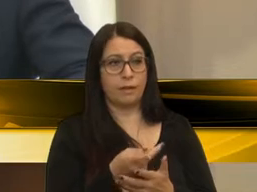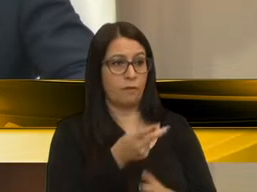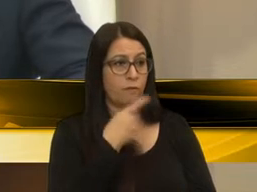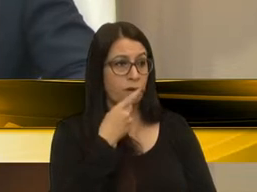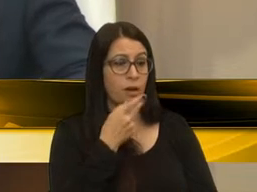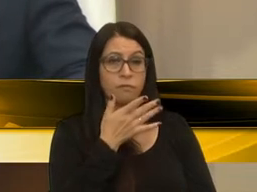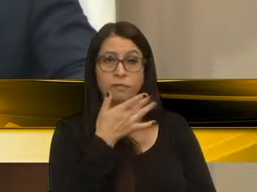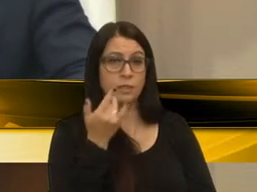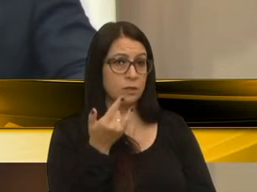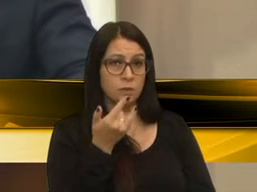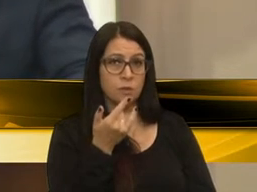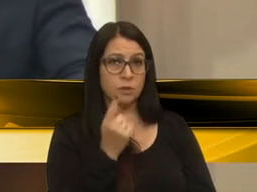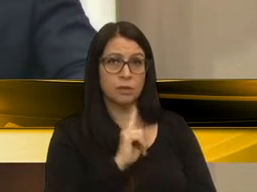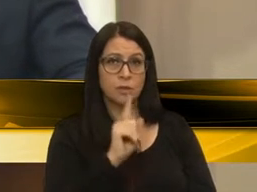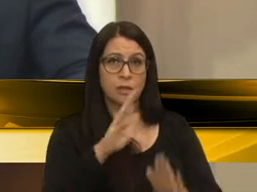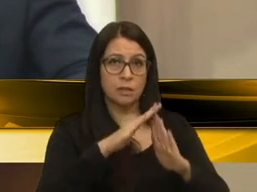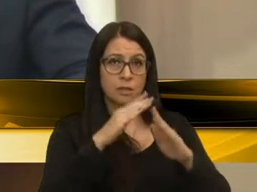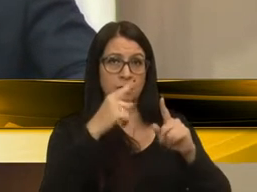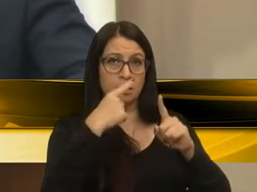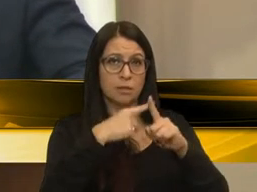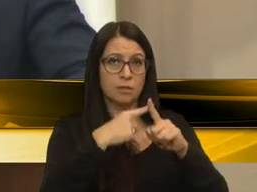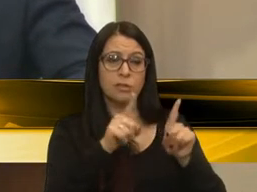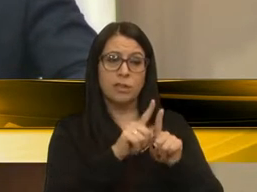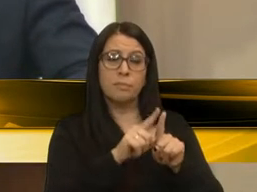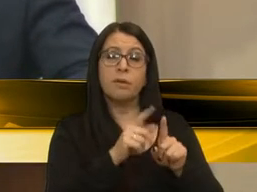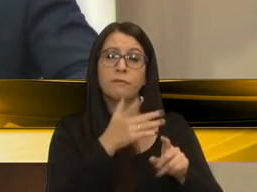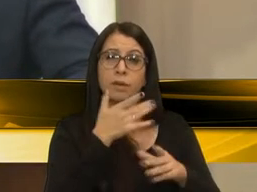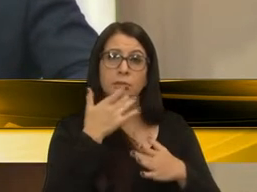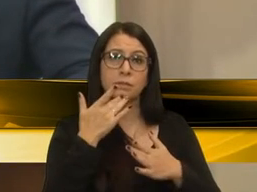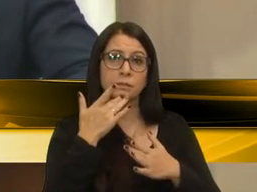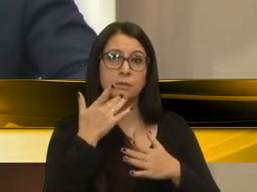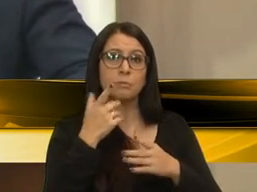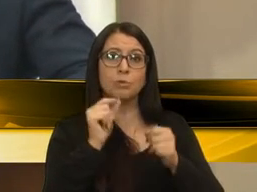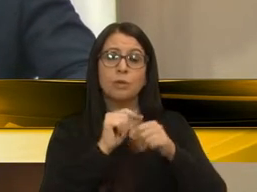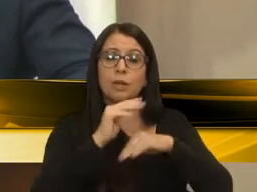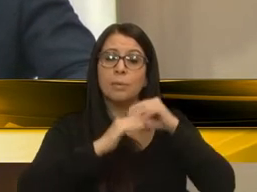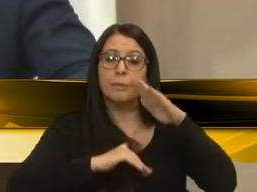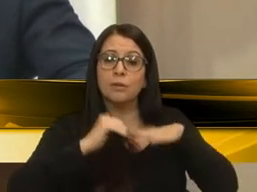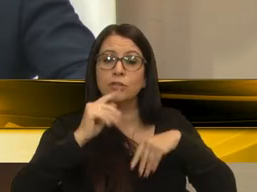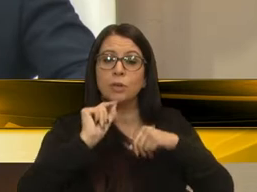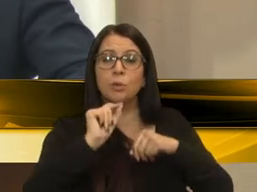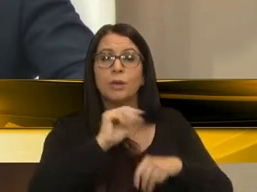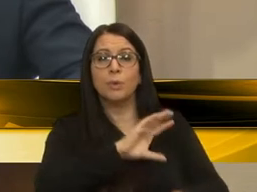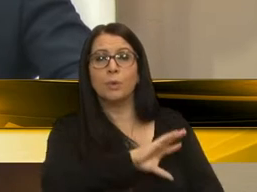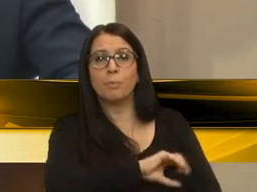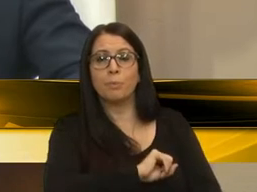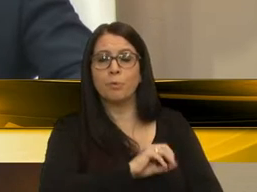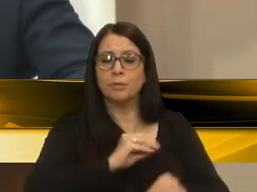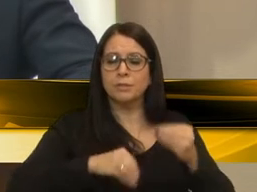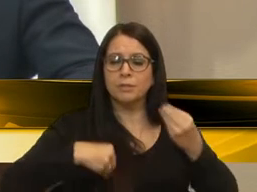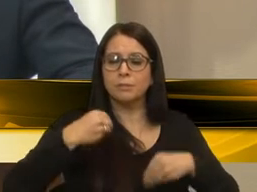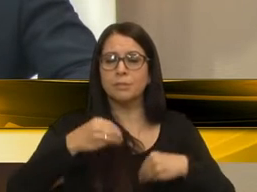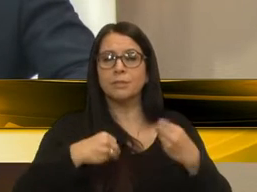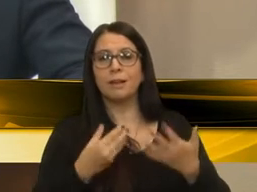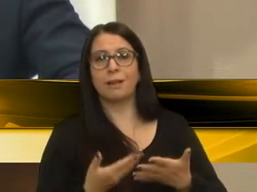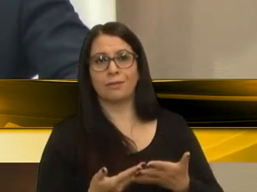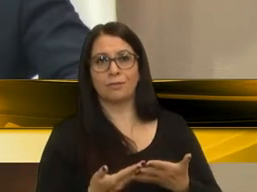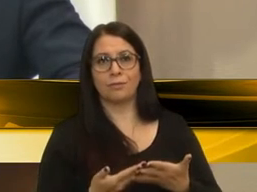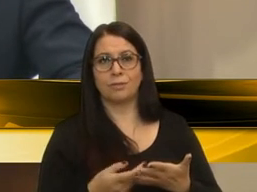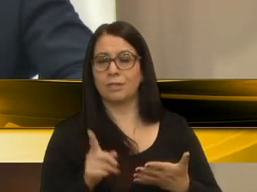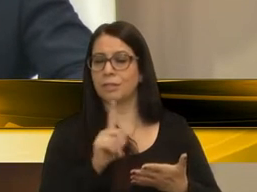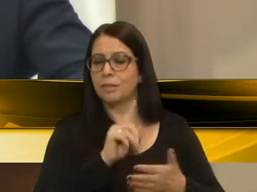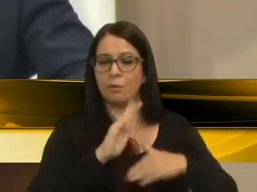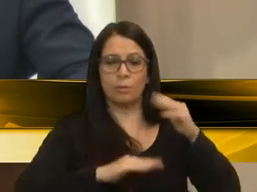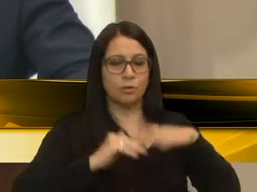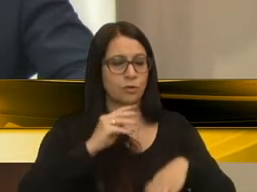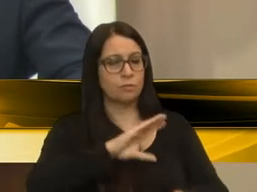fácil, ir à igreja também é fácil, mas você tem que praticar o amor, a sensibilidade. E quem não